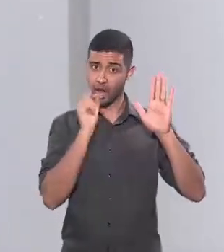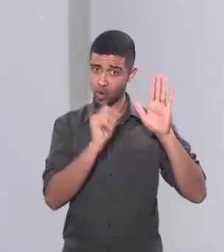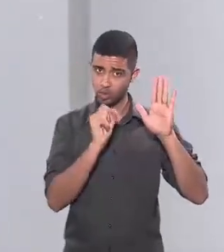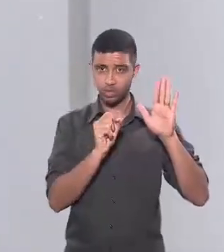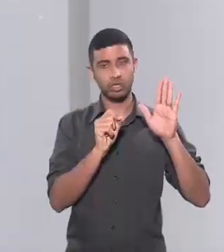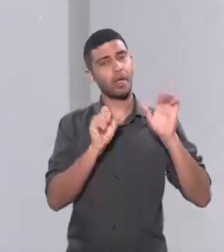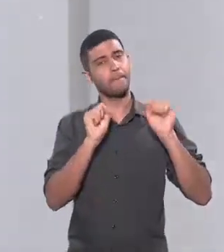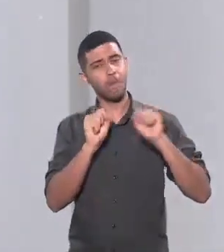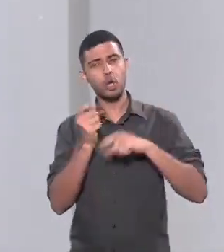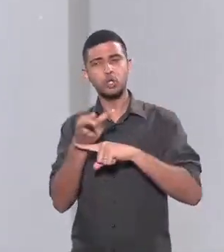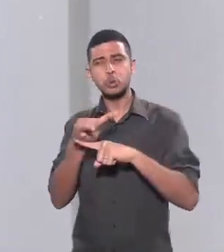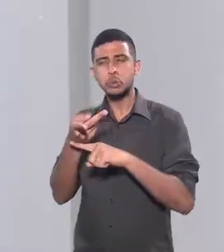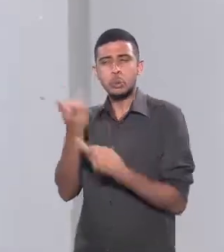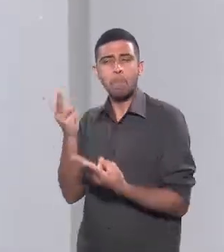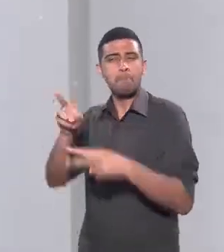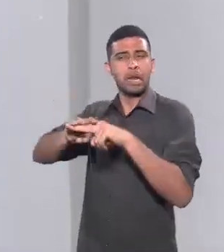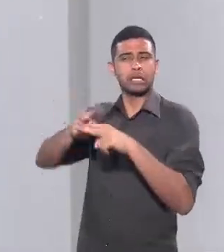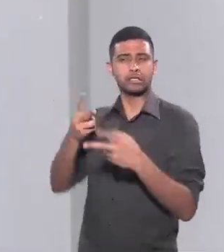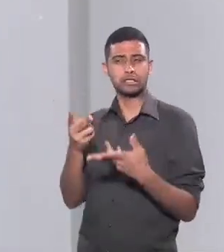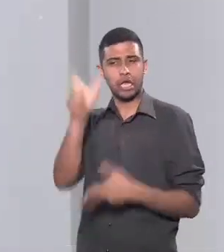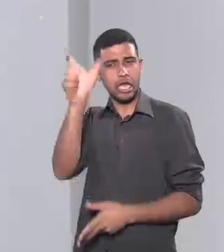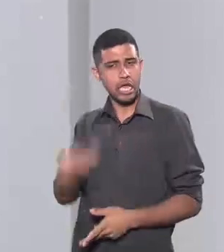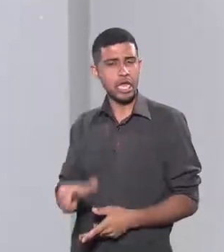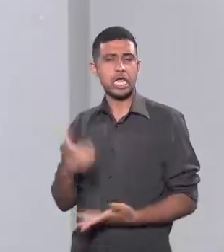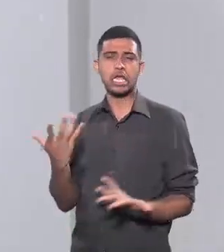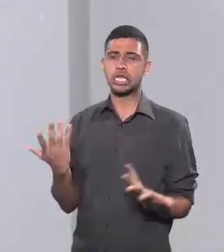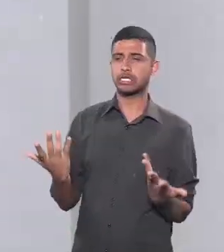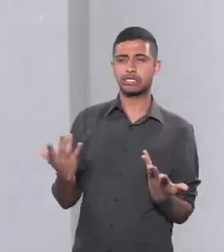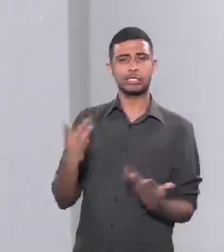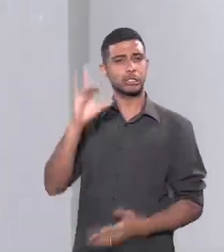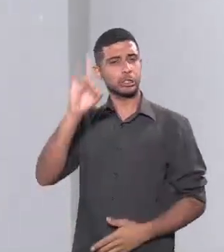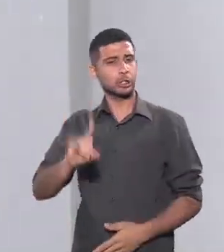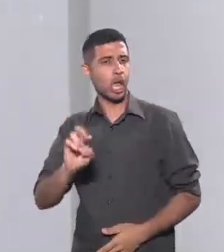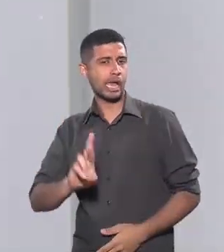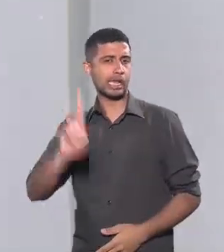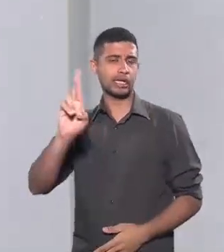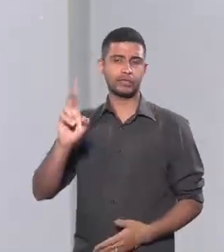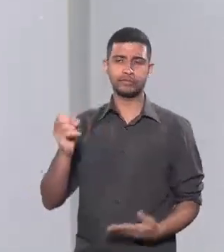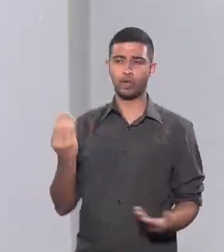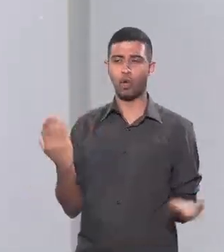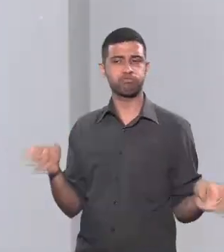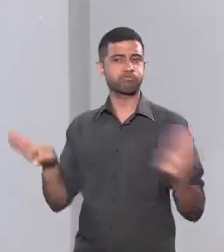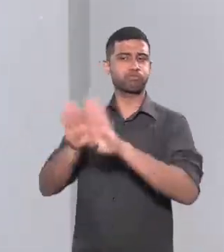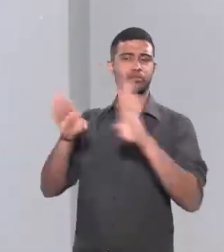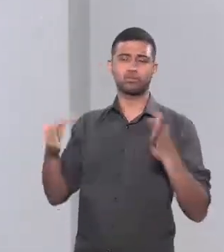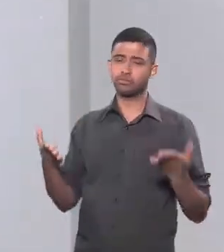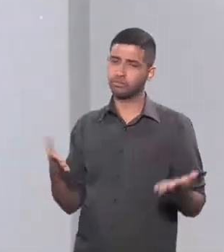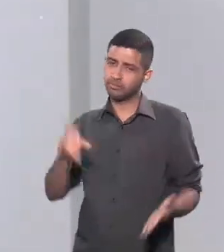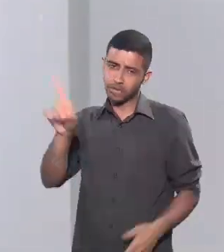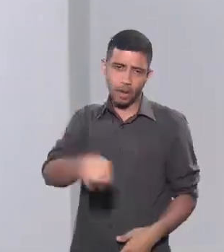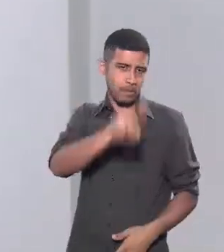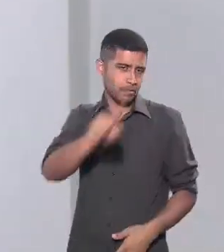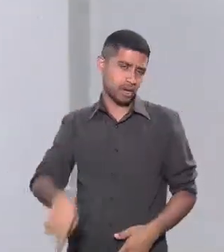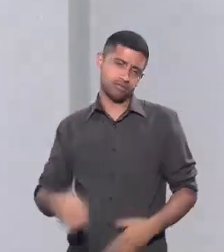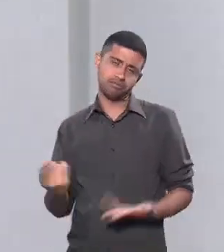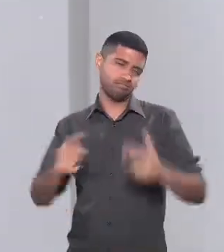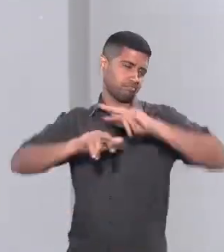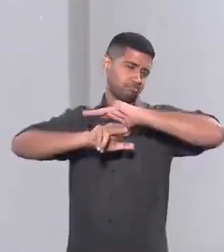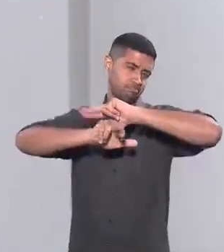uma sanção ou de cassação do funcionamento, ou revogação,